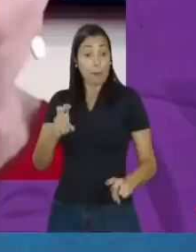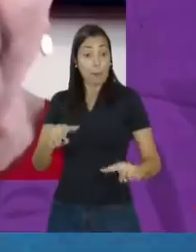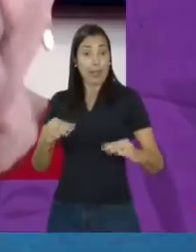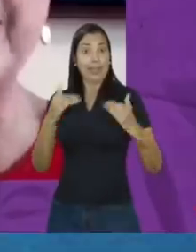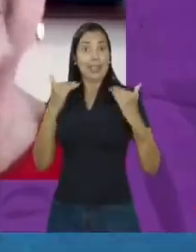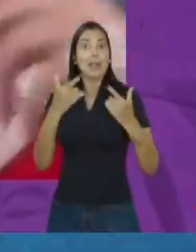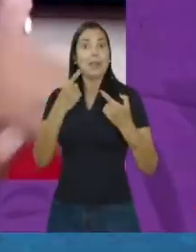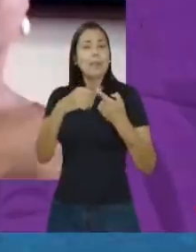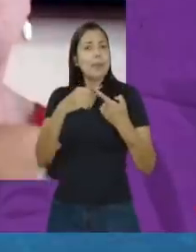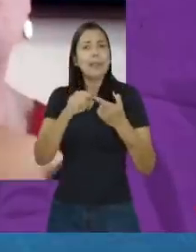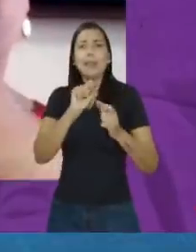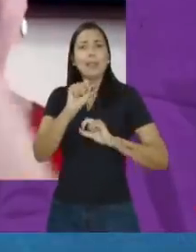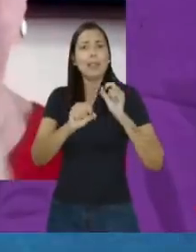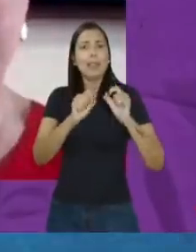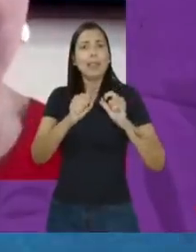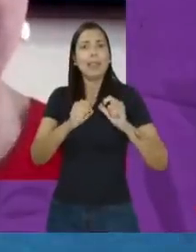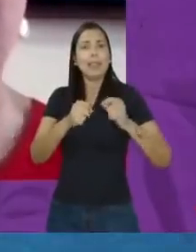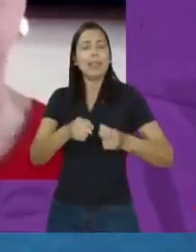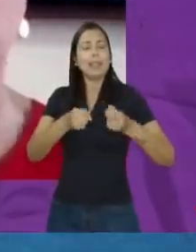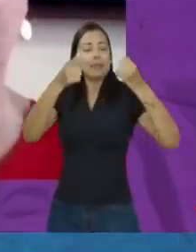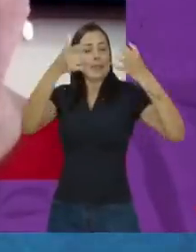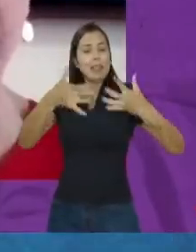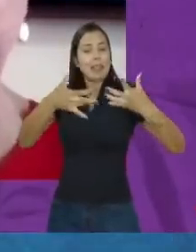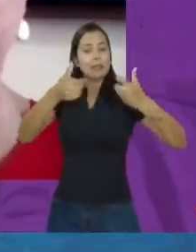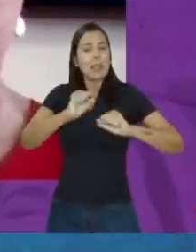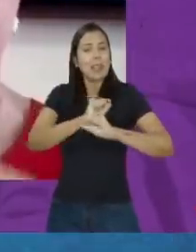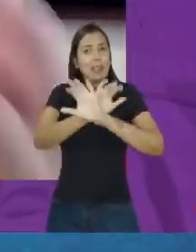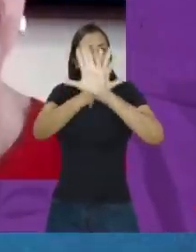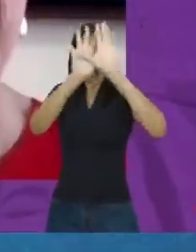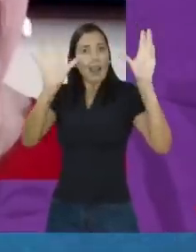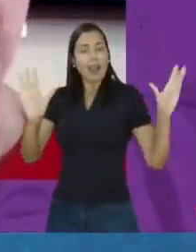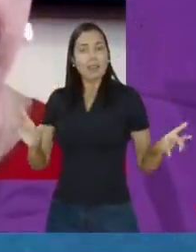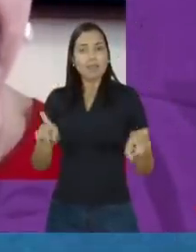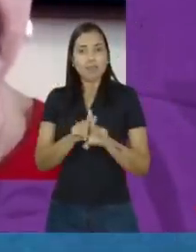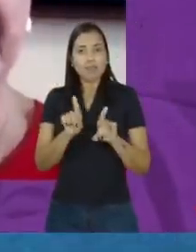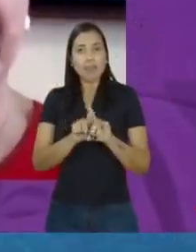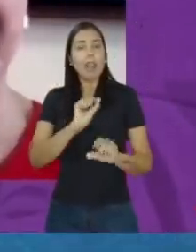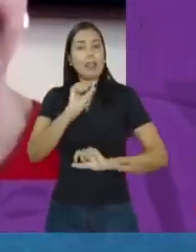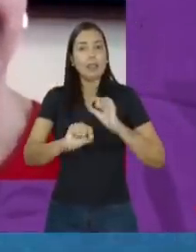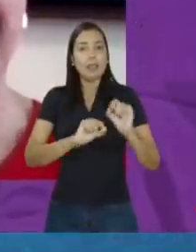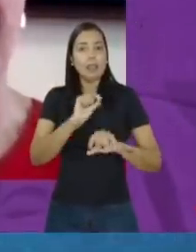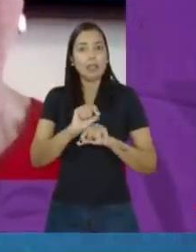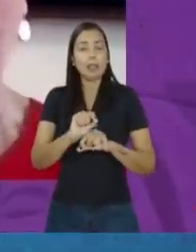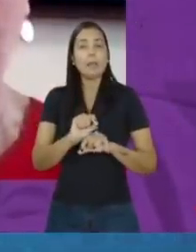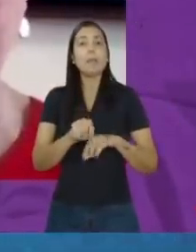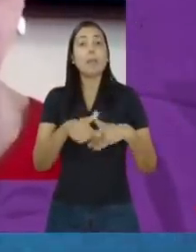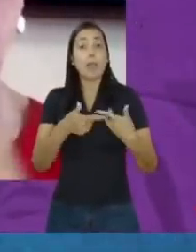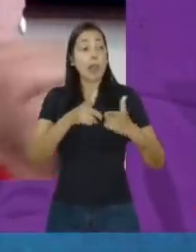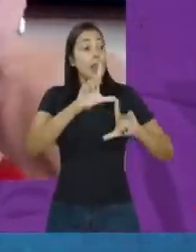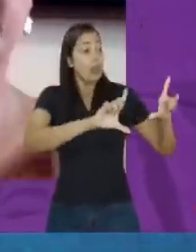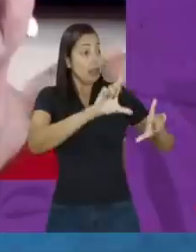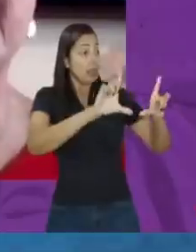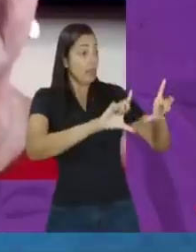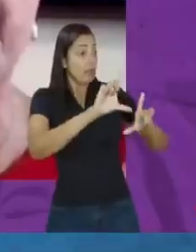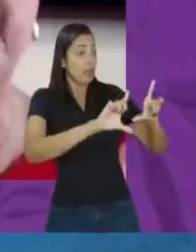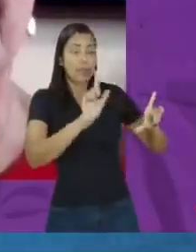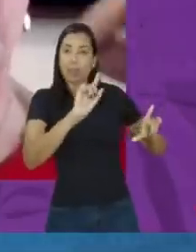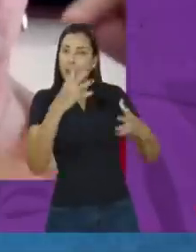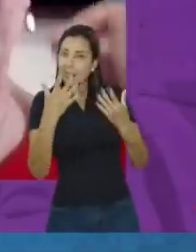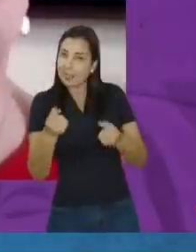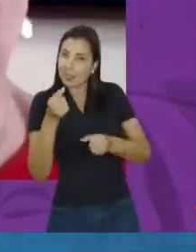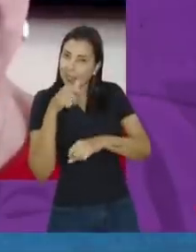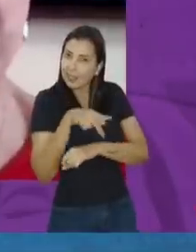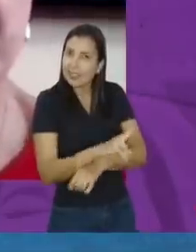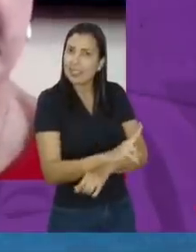porque a dupla moral é esclarecedora também do fato de que a imprensa, ela não adota